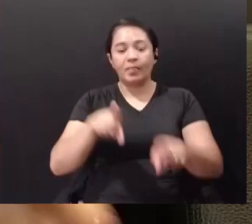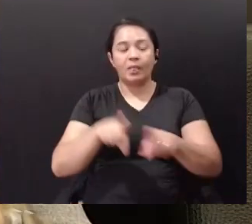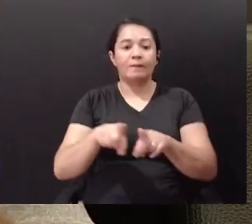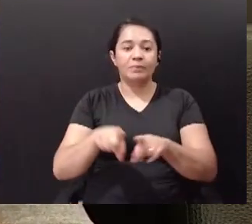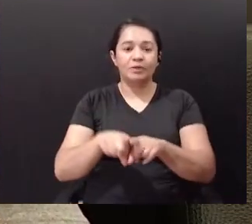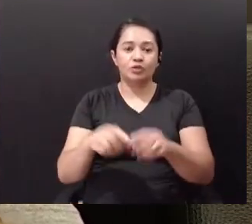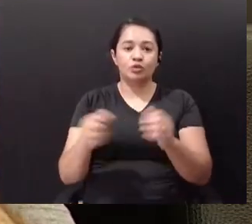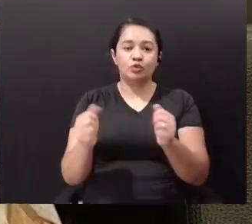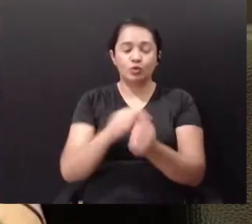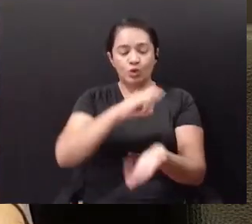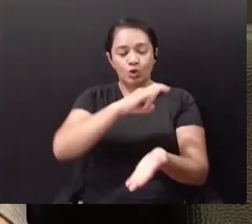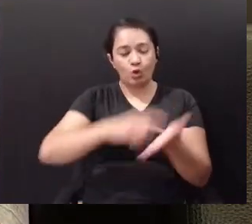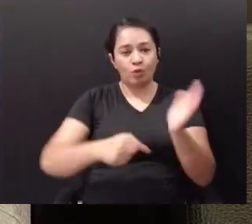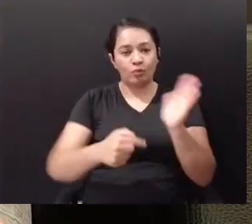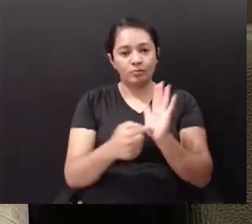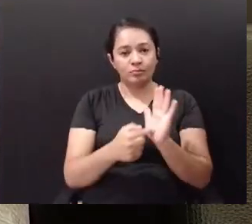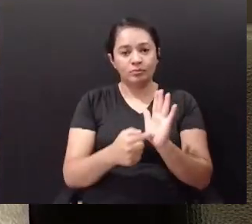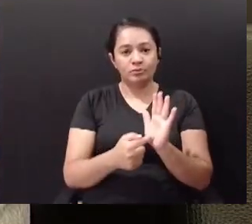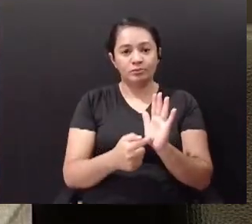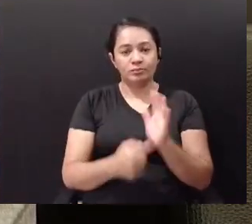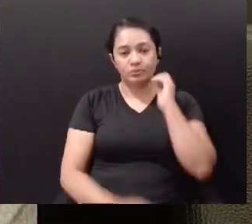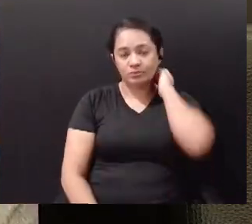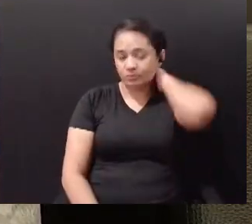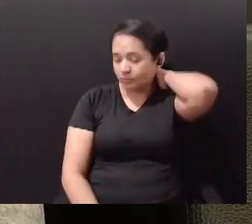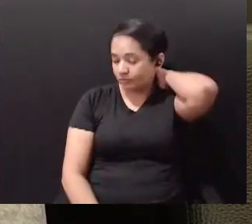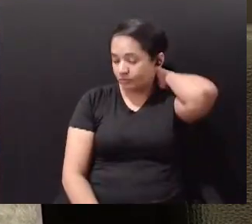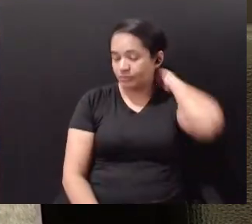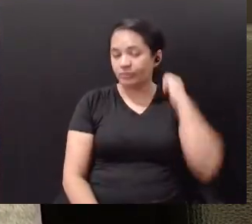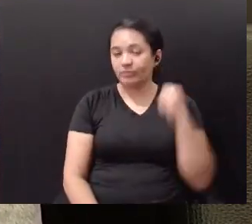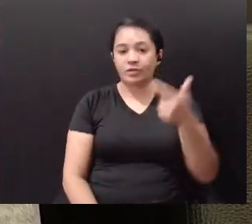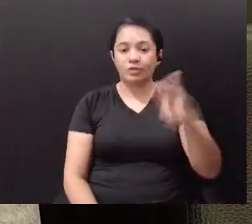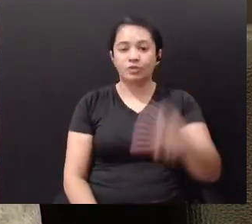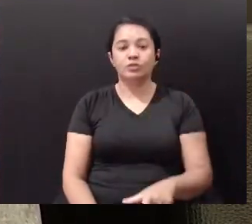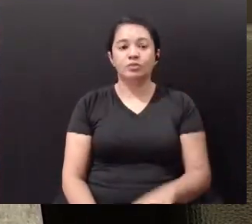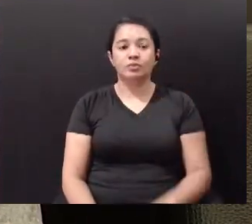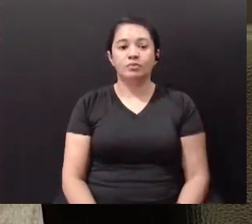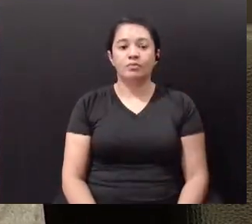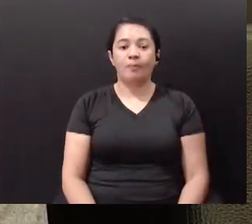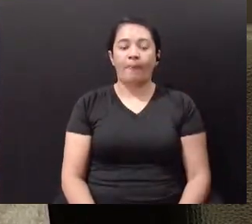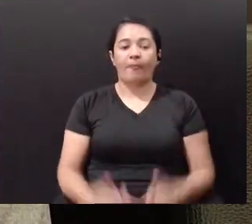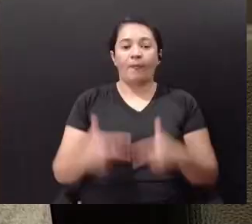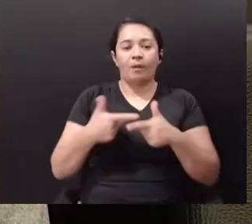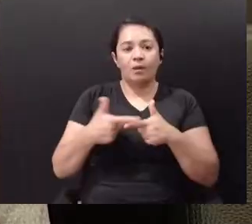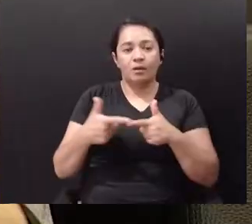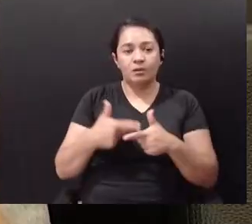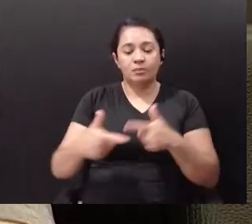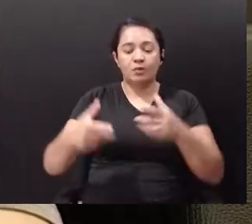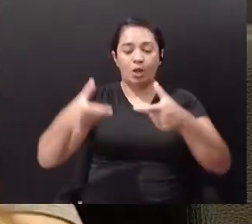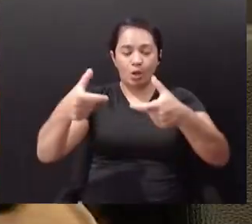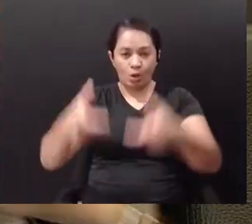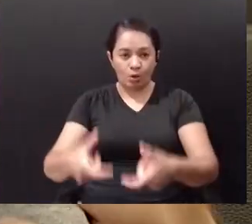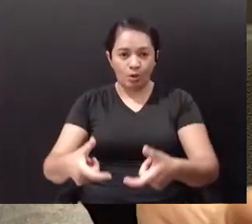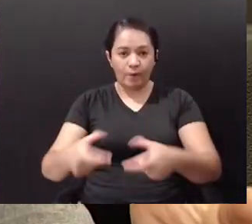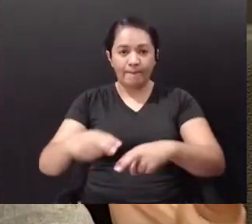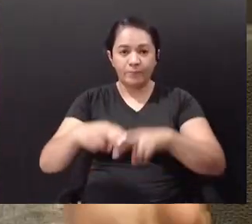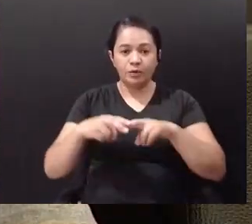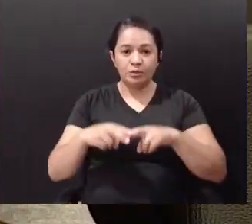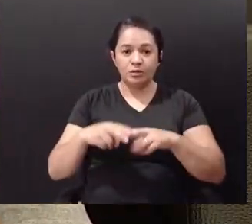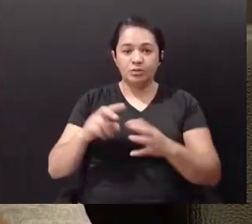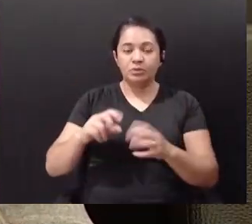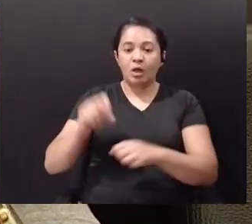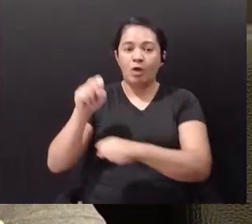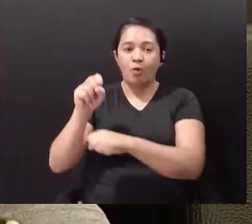ali, e, novamente, é uma questão local, né, então o provimento de uma vaga no ensino